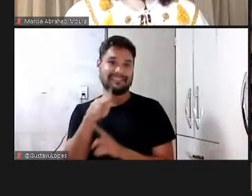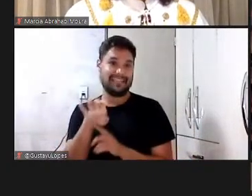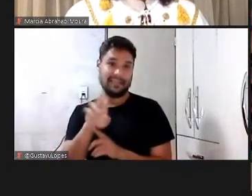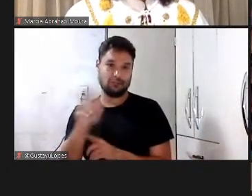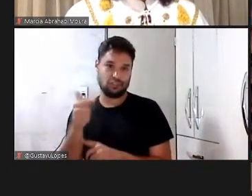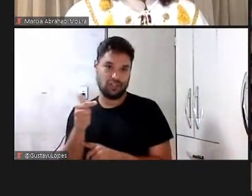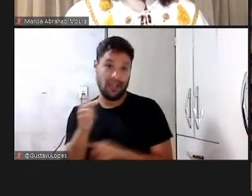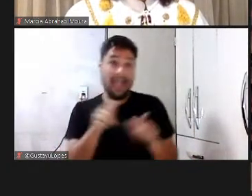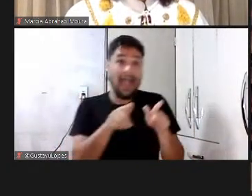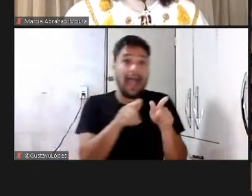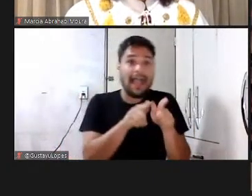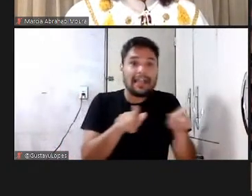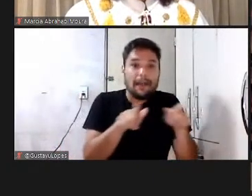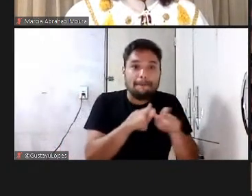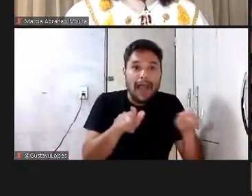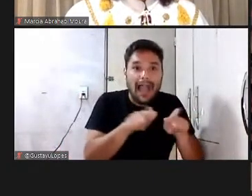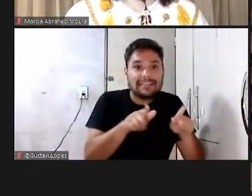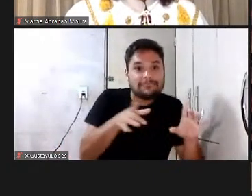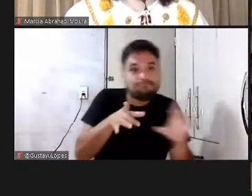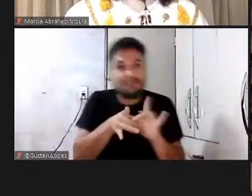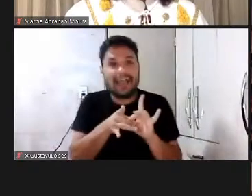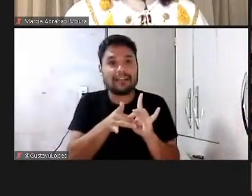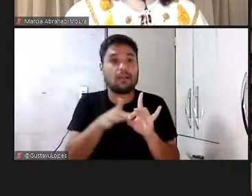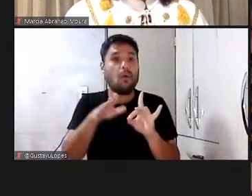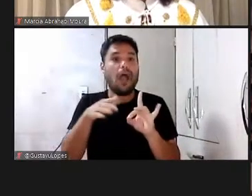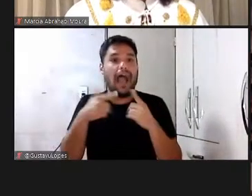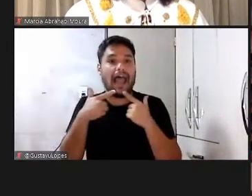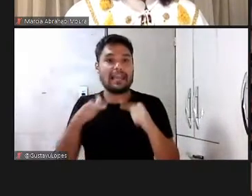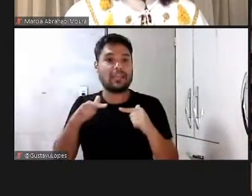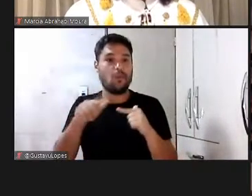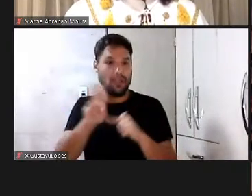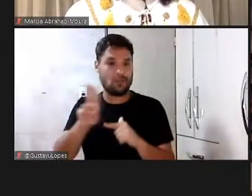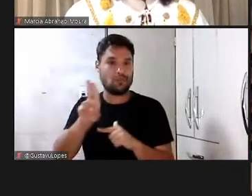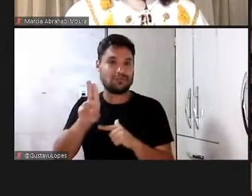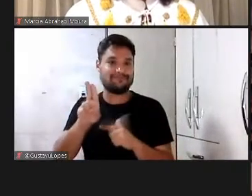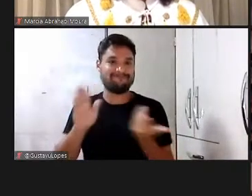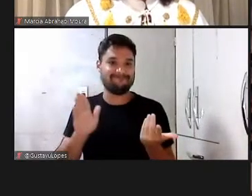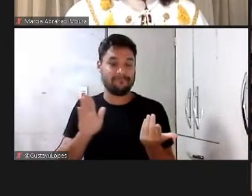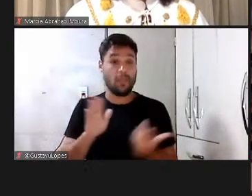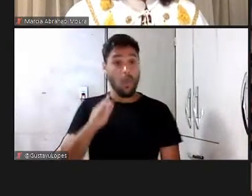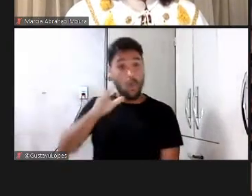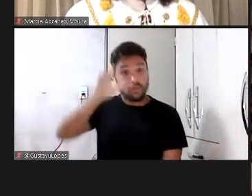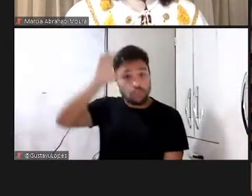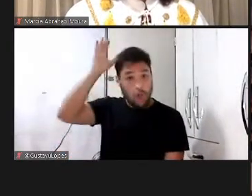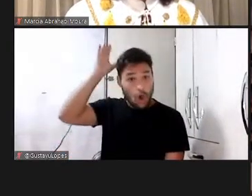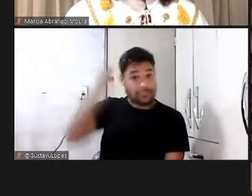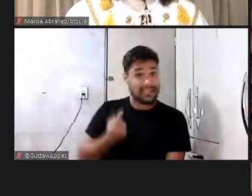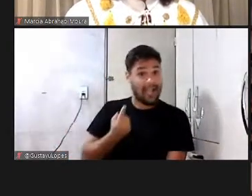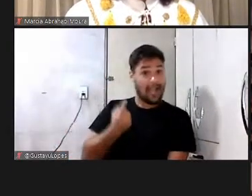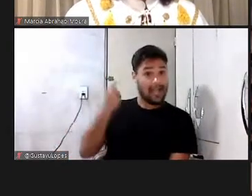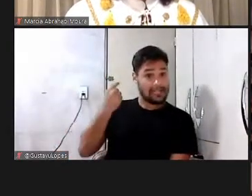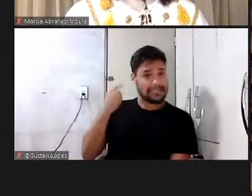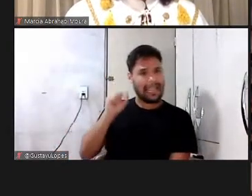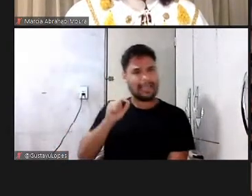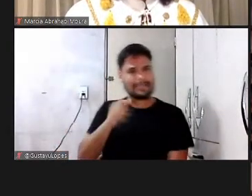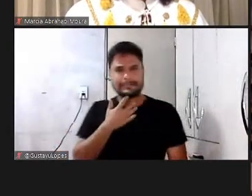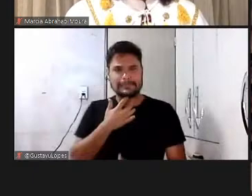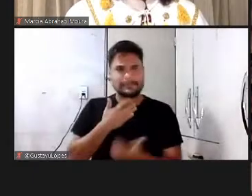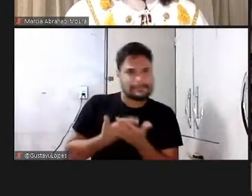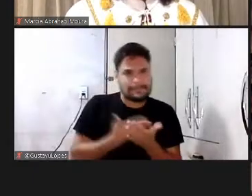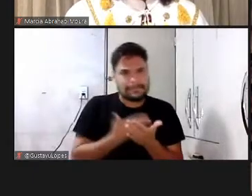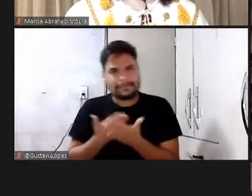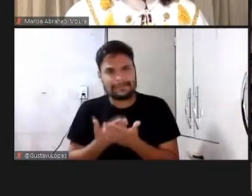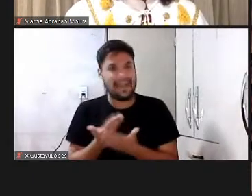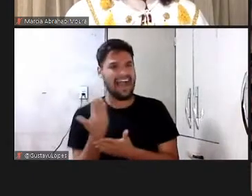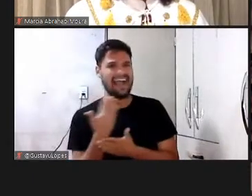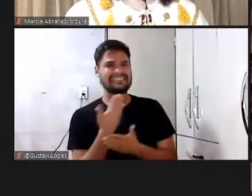componente fundamental da língua em uso, o jovem cientista Noam Chomsky, desafiando o mainstream da linguística